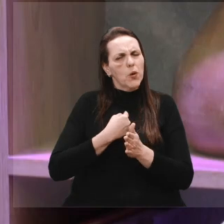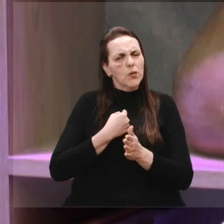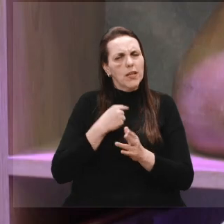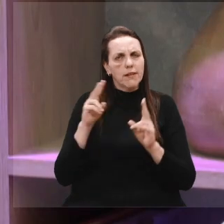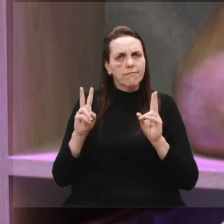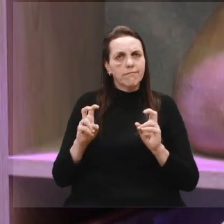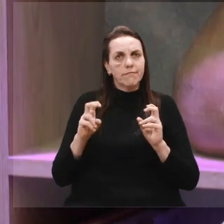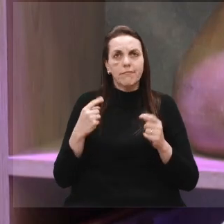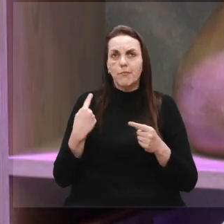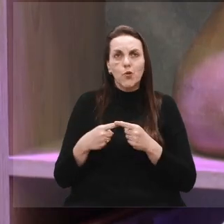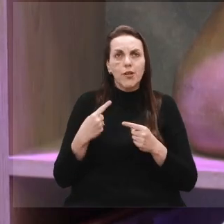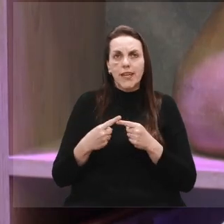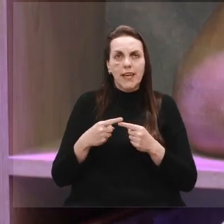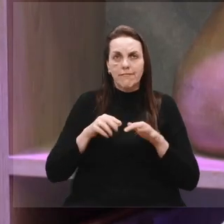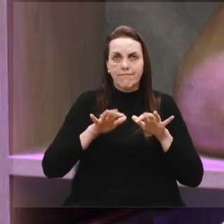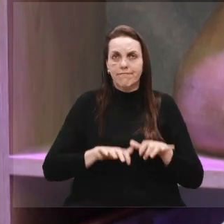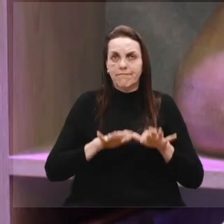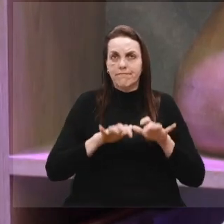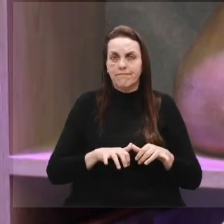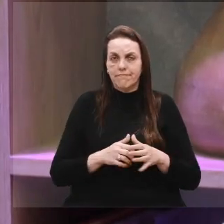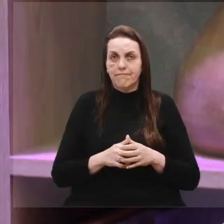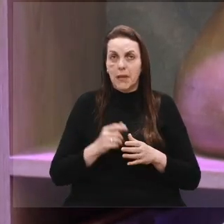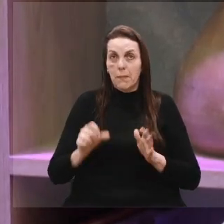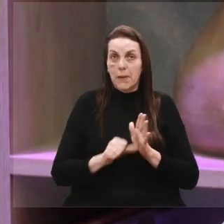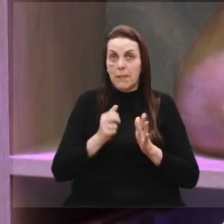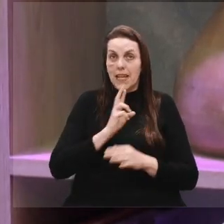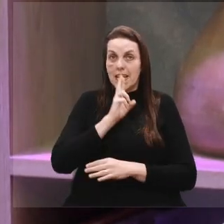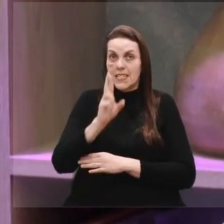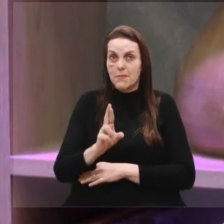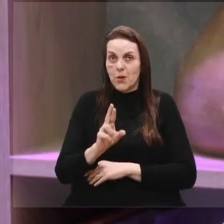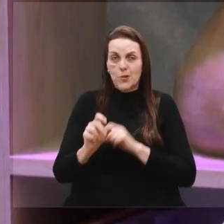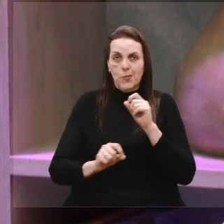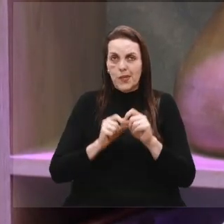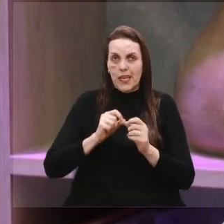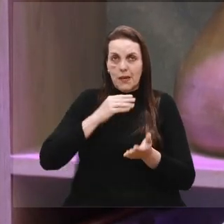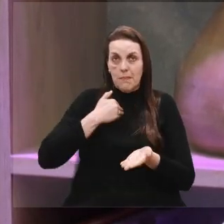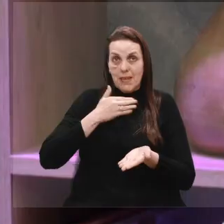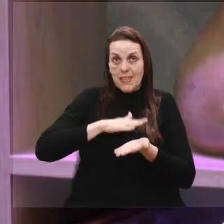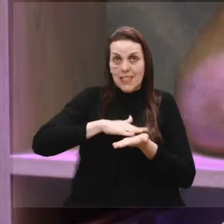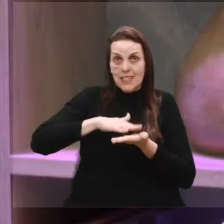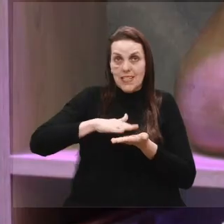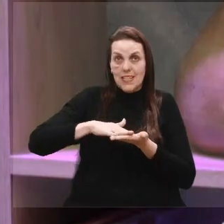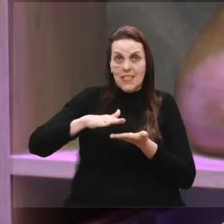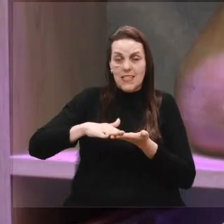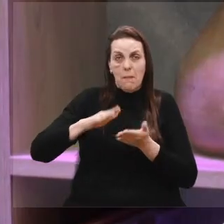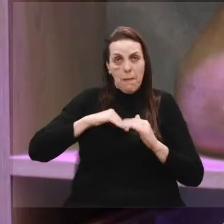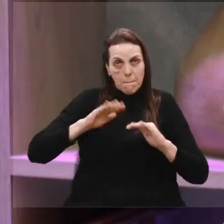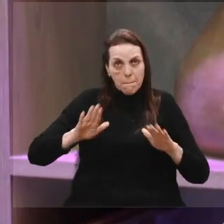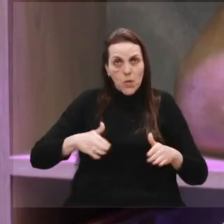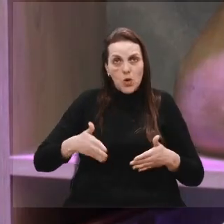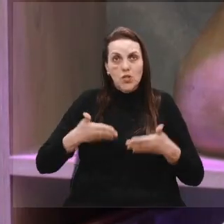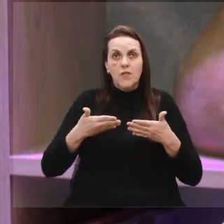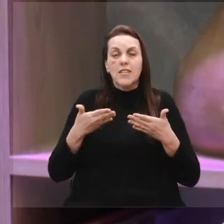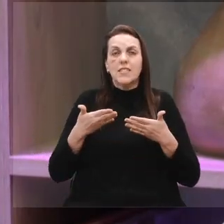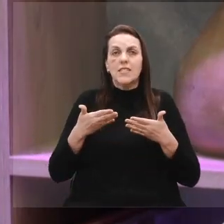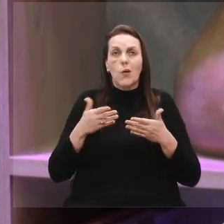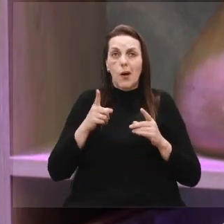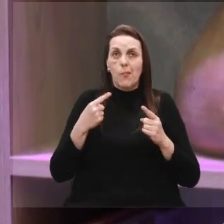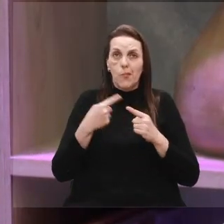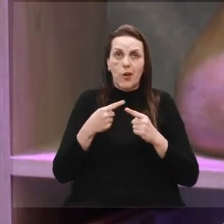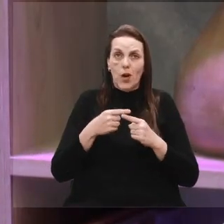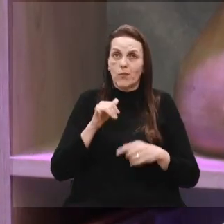a primeira resposta que eu dei foi: a minha dissertação, a minha motivação nasceu